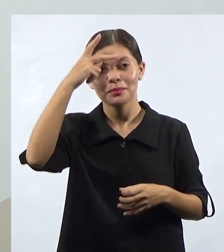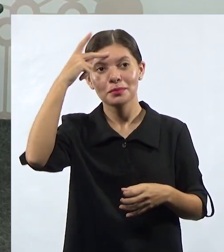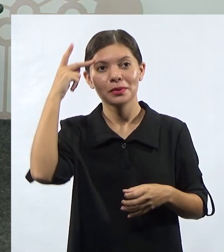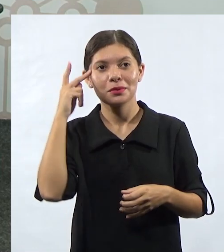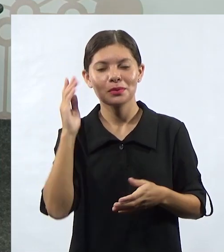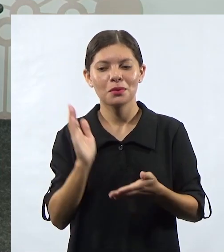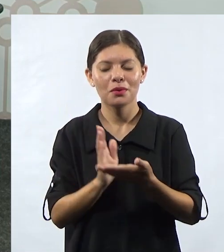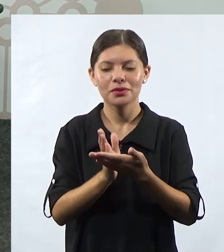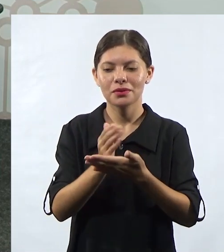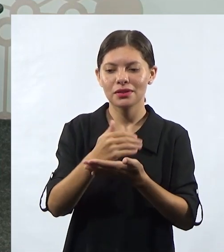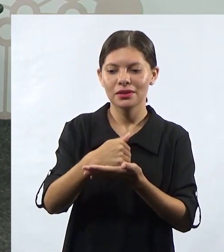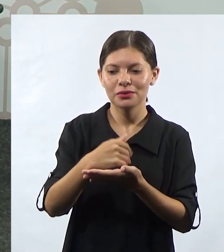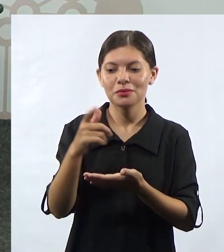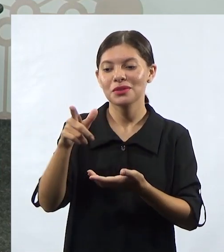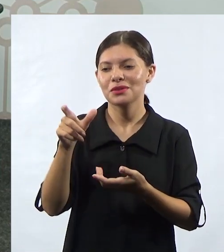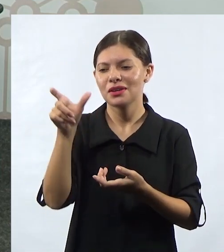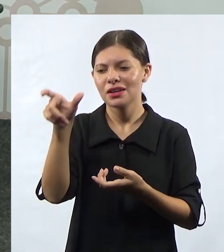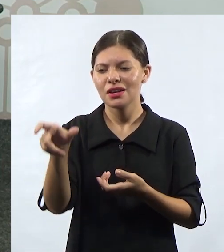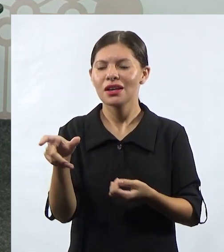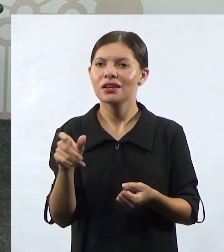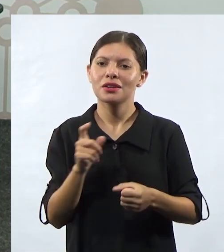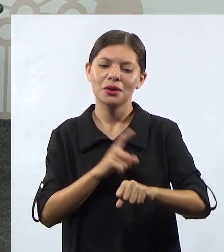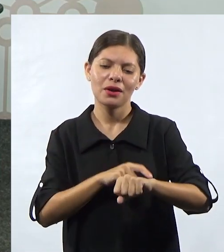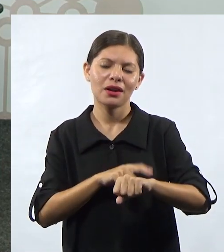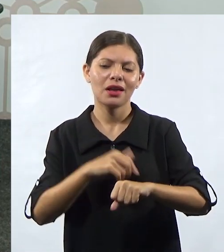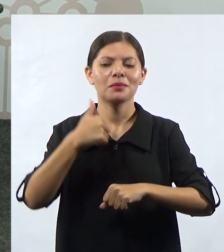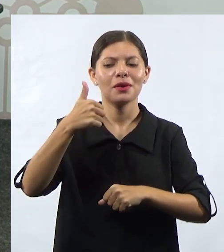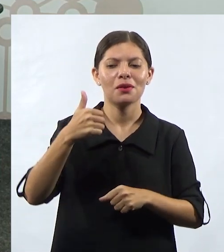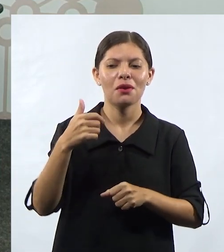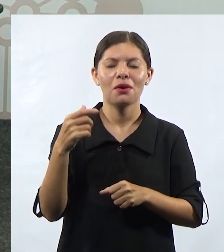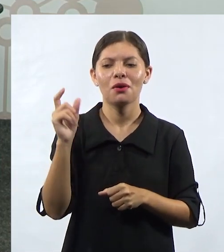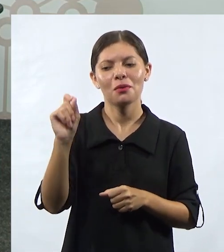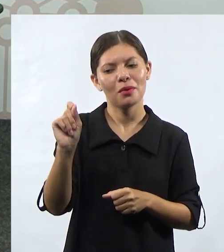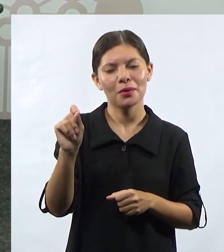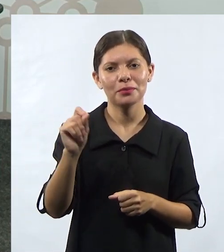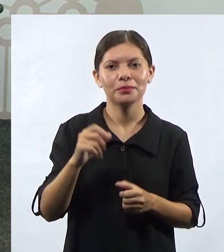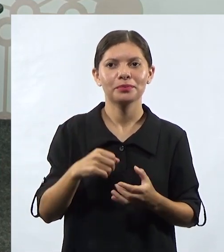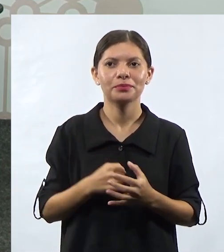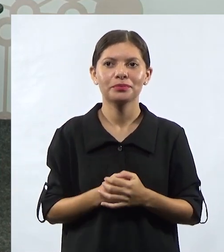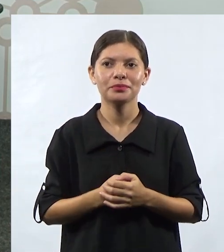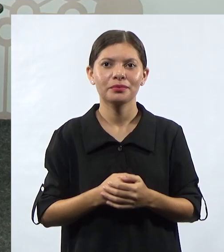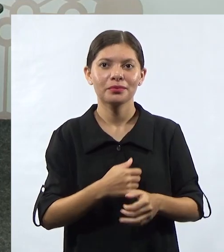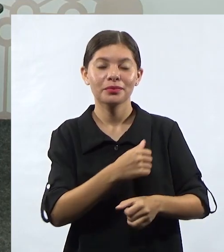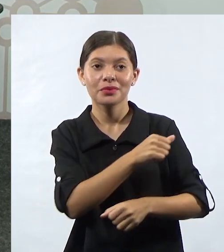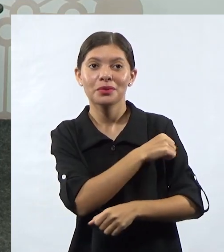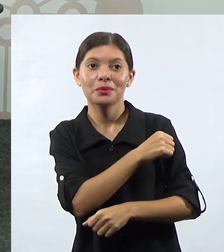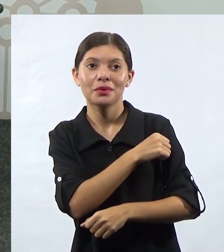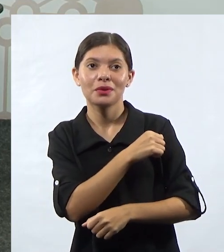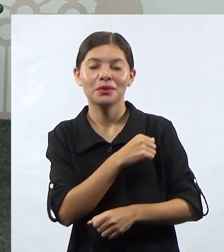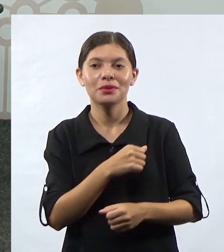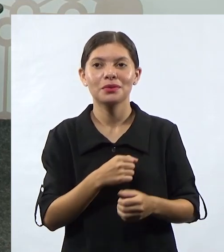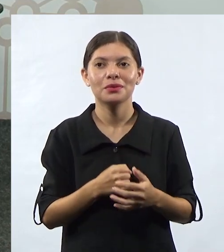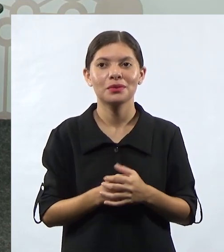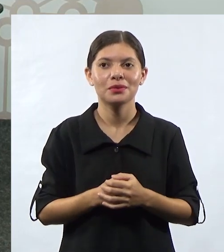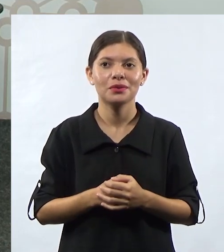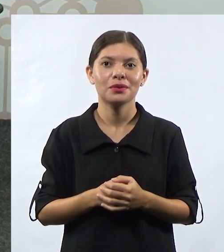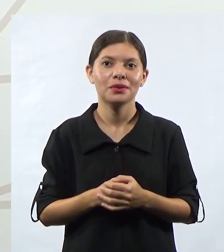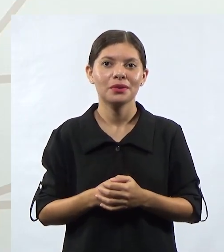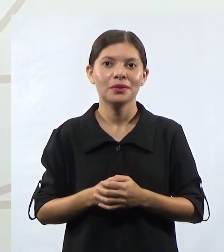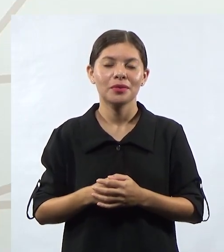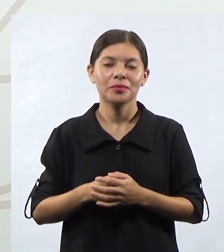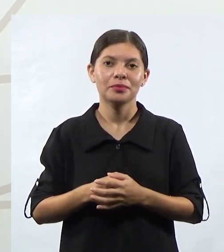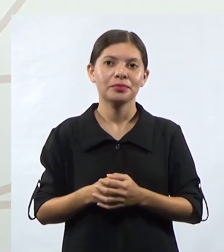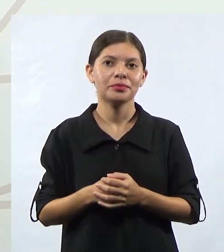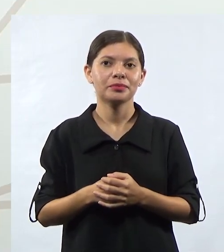as informações. Que senão também, aí vem, né? O aluno chama, o pai chega, não sei o que e tal. É por isso que nem todas as